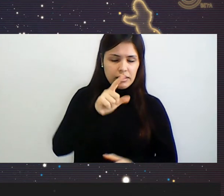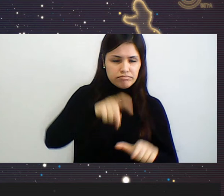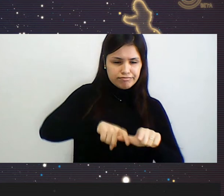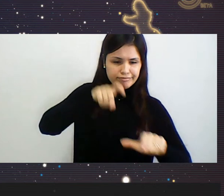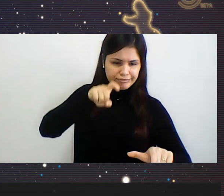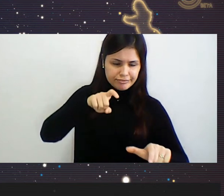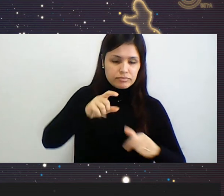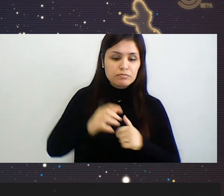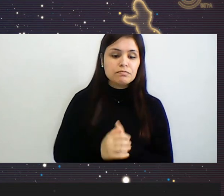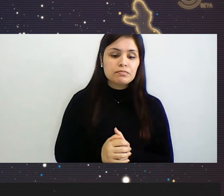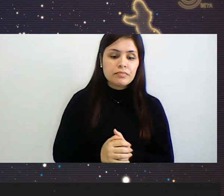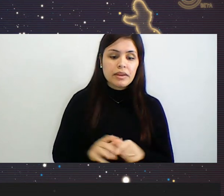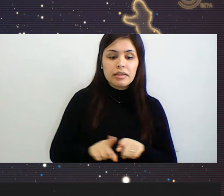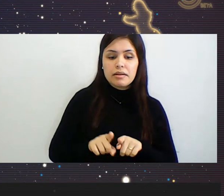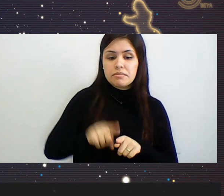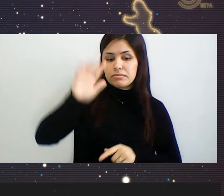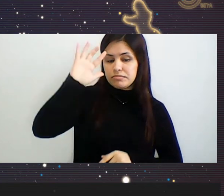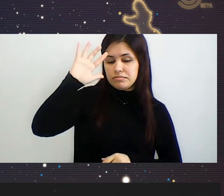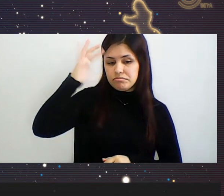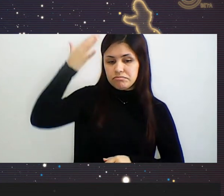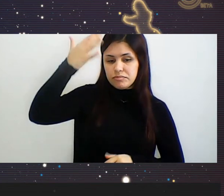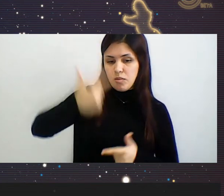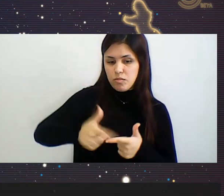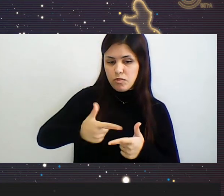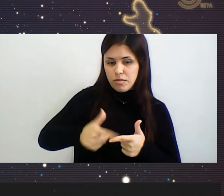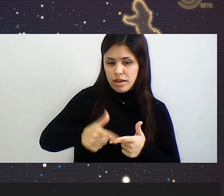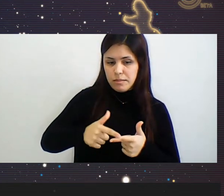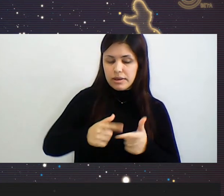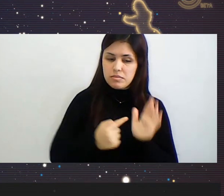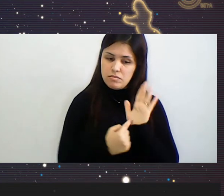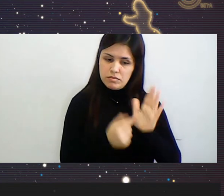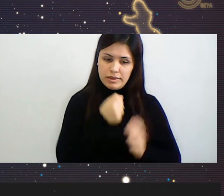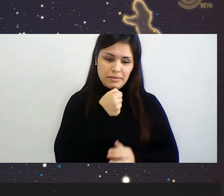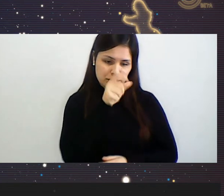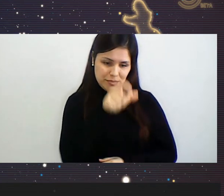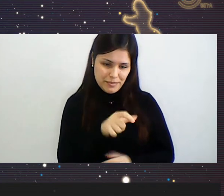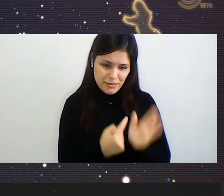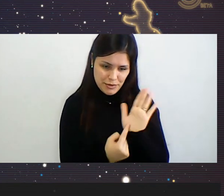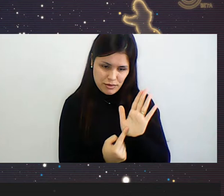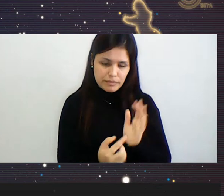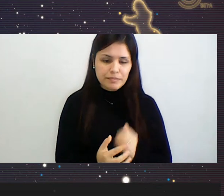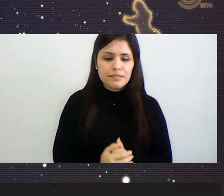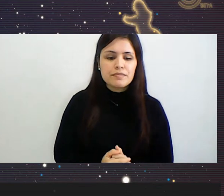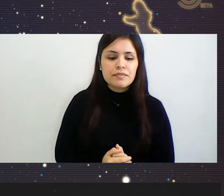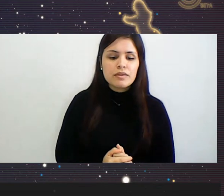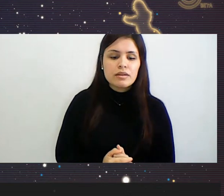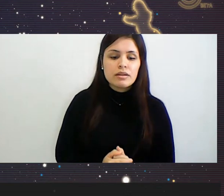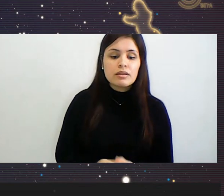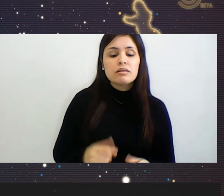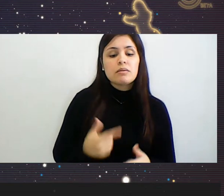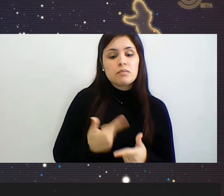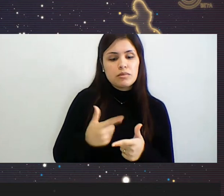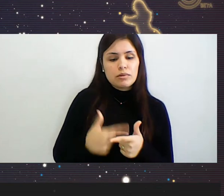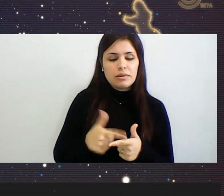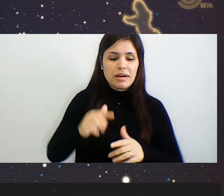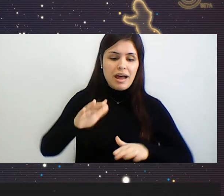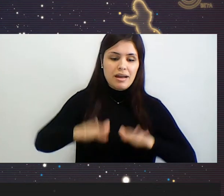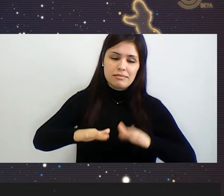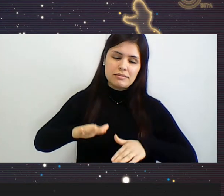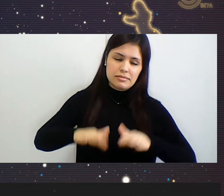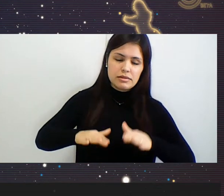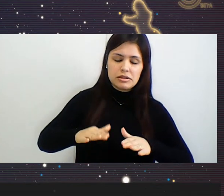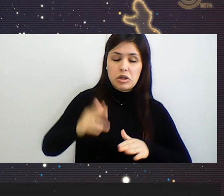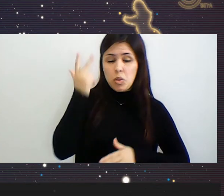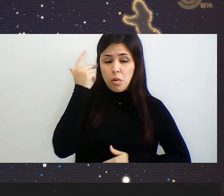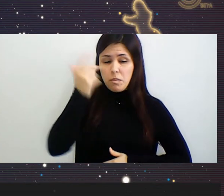solução, do problema apresentado. Esses problemas geralmente são de estrutura de dados ou algoritmos.